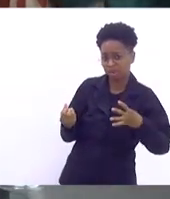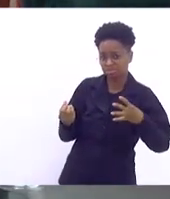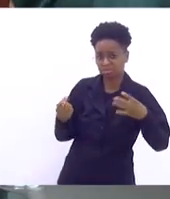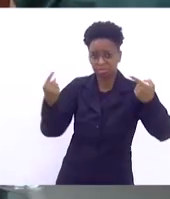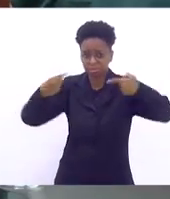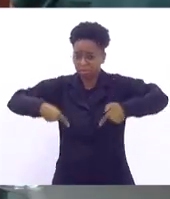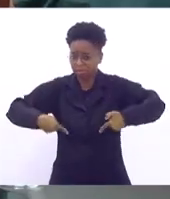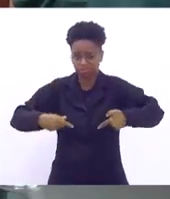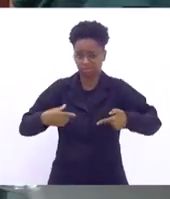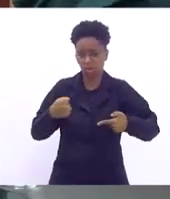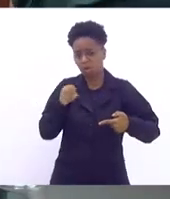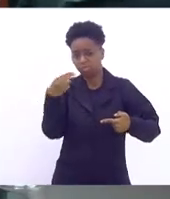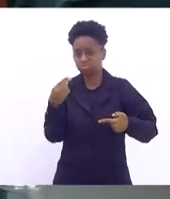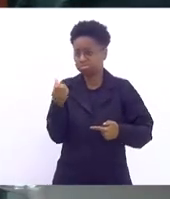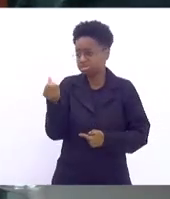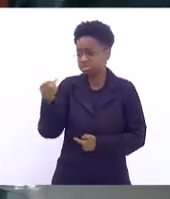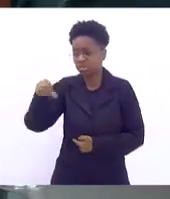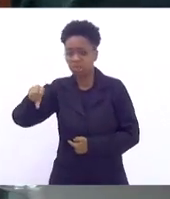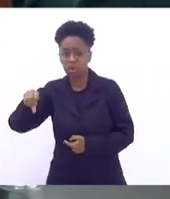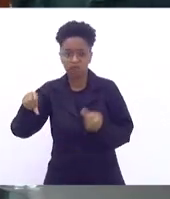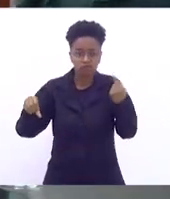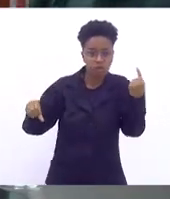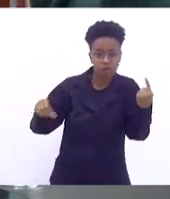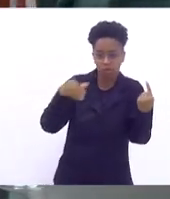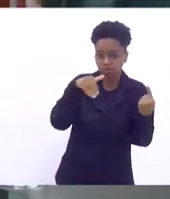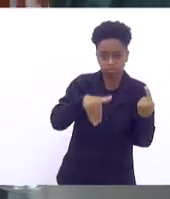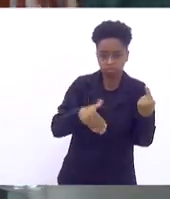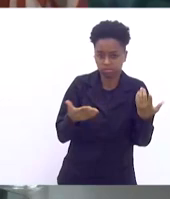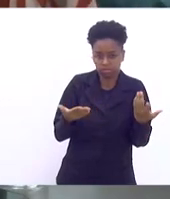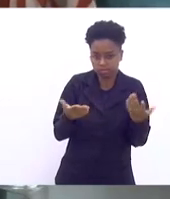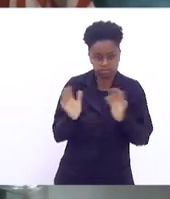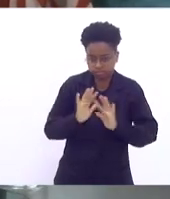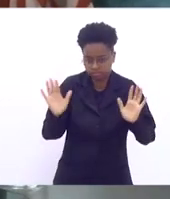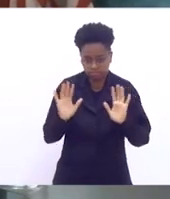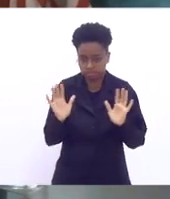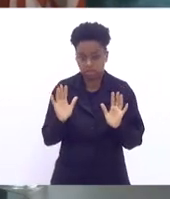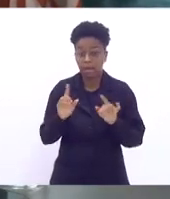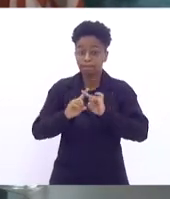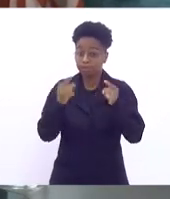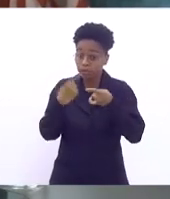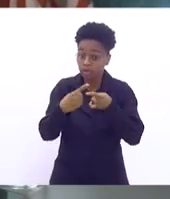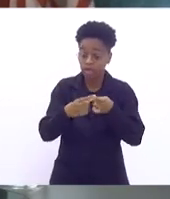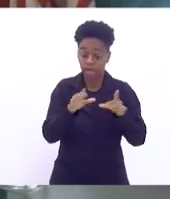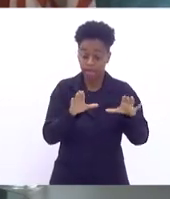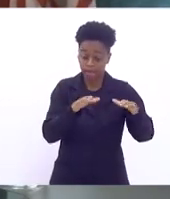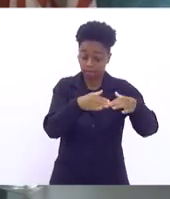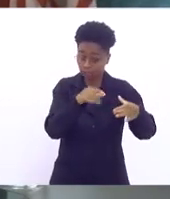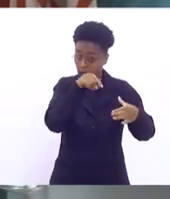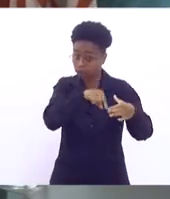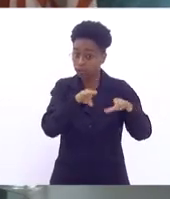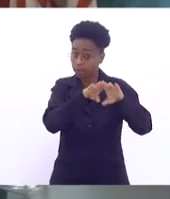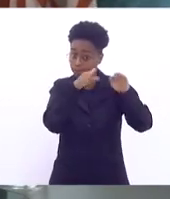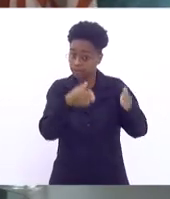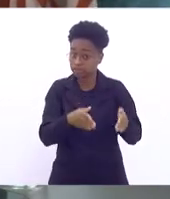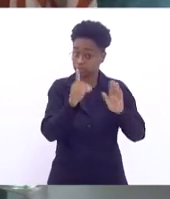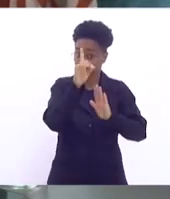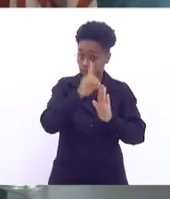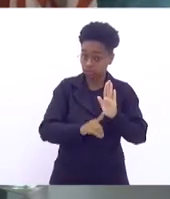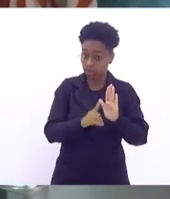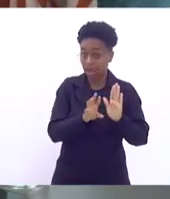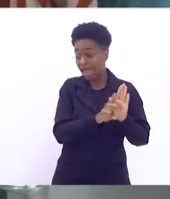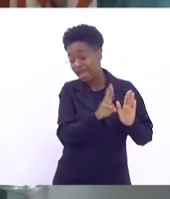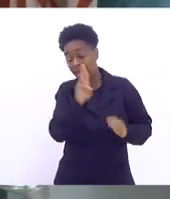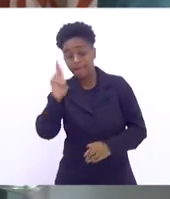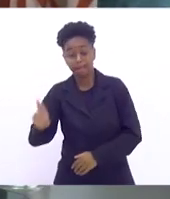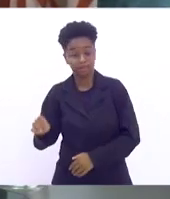um a mesa diretora representa os 70 parlamentares então tem